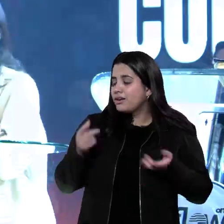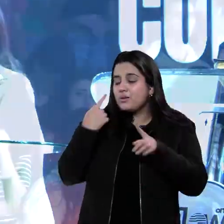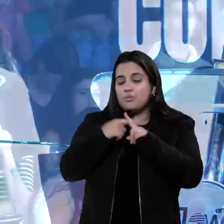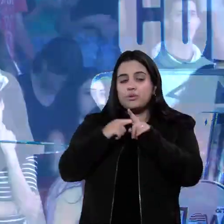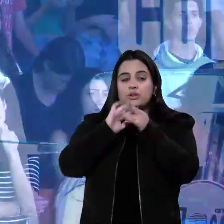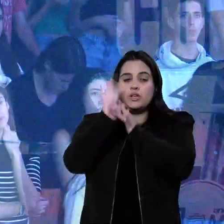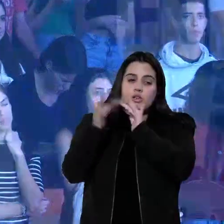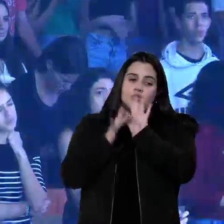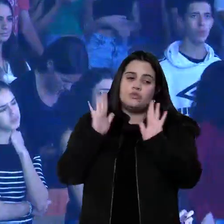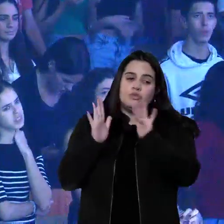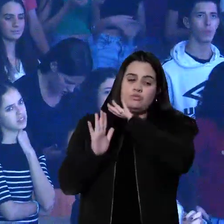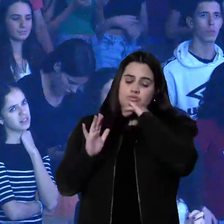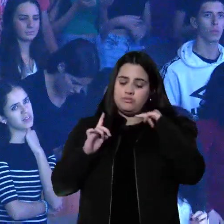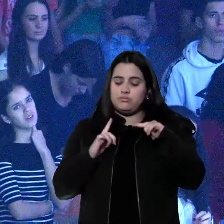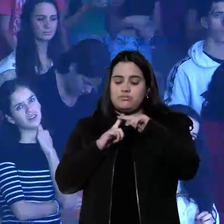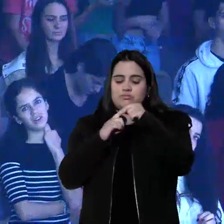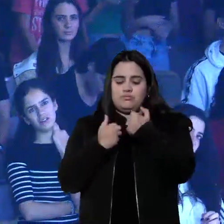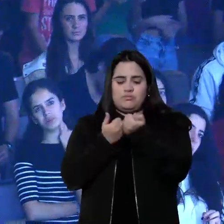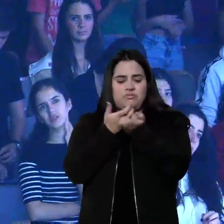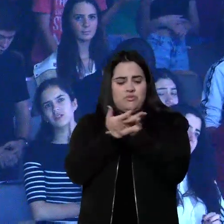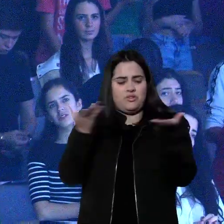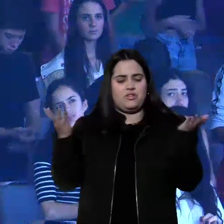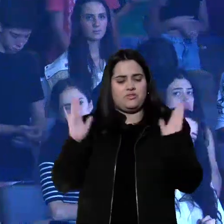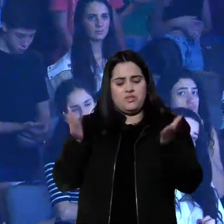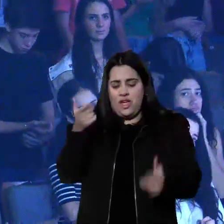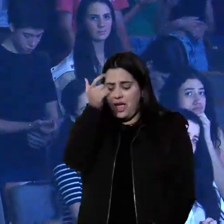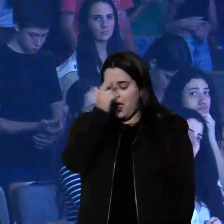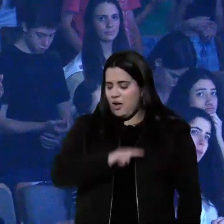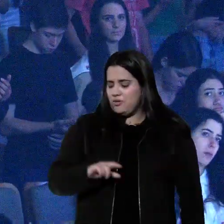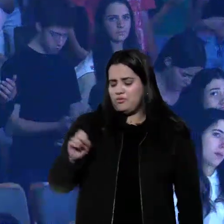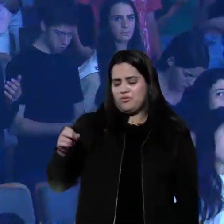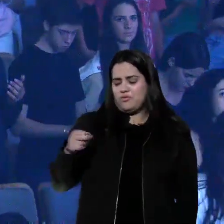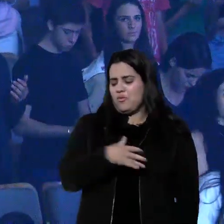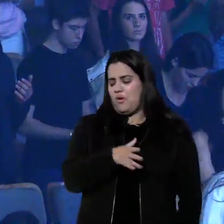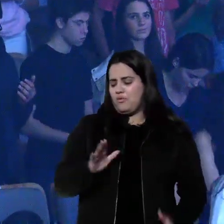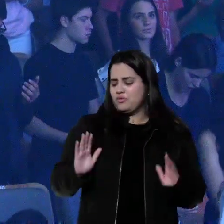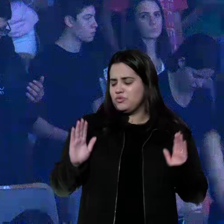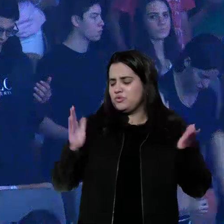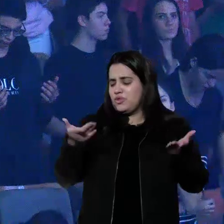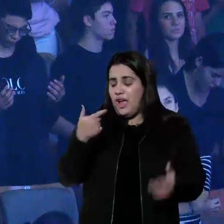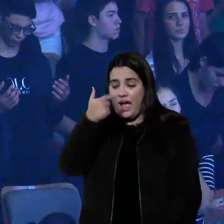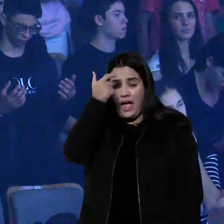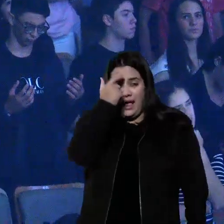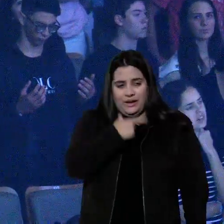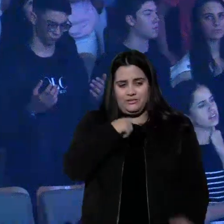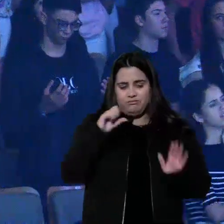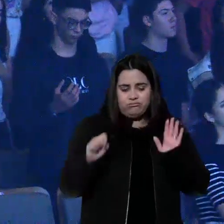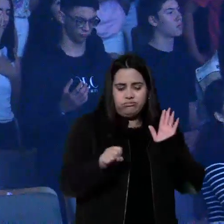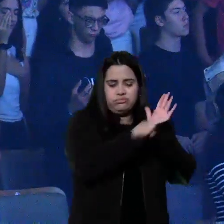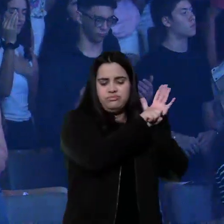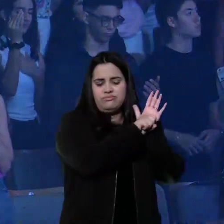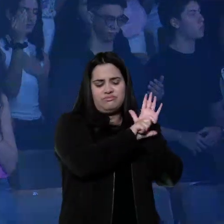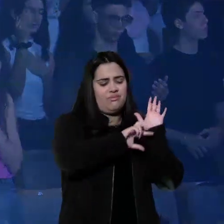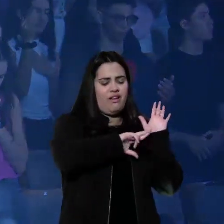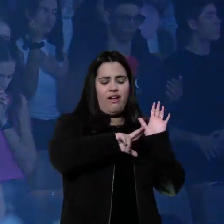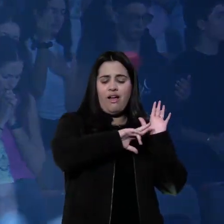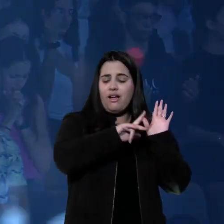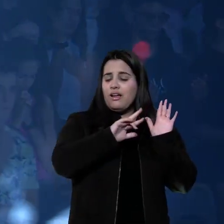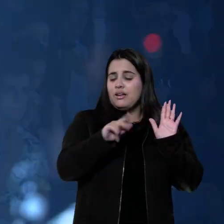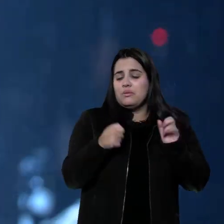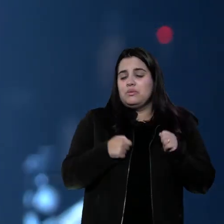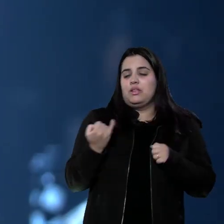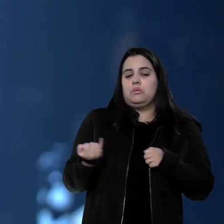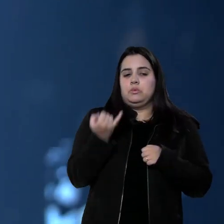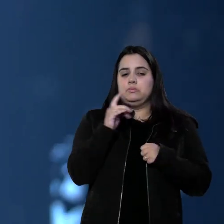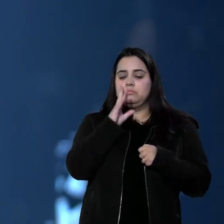já morreu e ressuscitou por nós. Eu já sou uma nova pessoa, eu não sou mais rotulado. Não importa o que